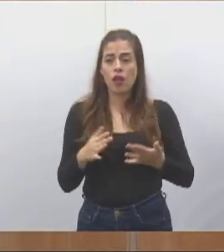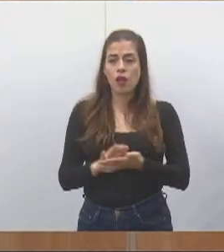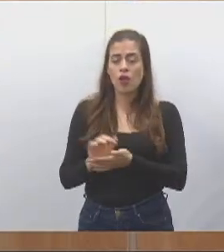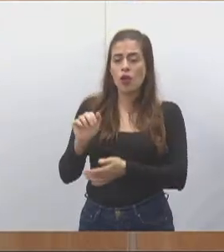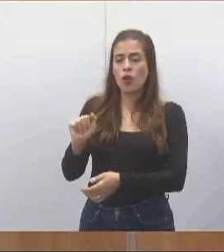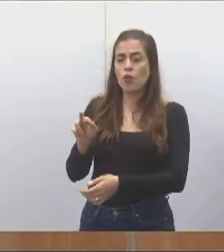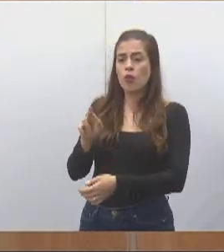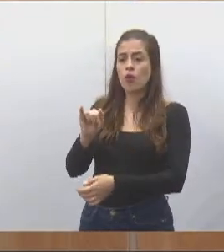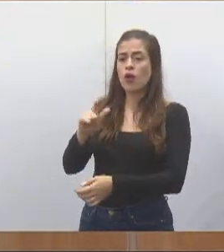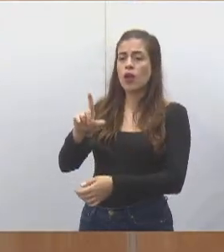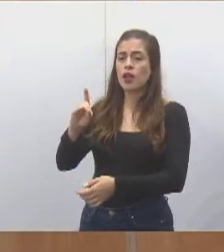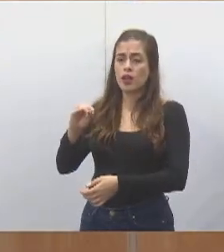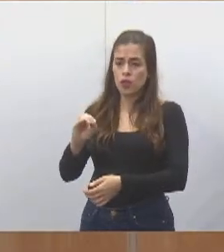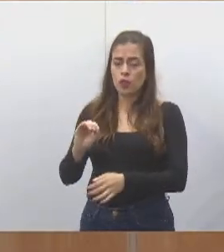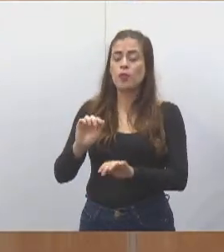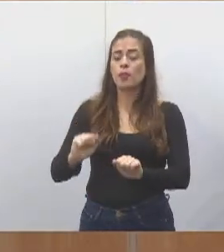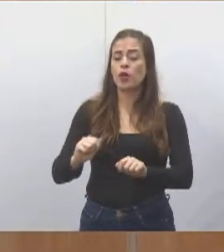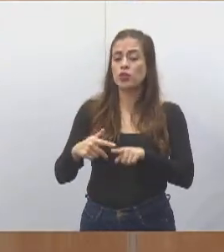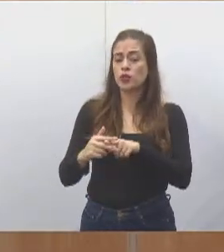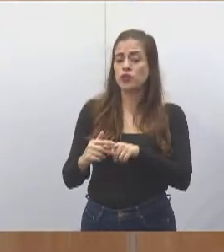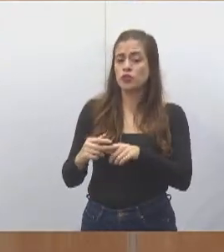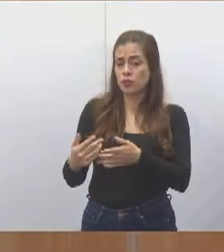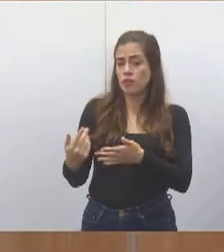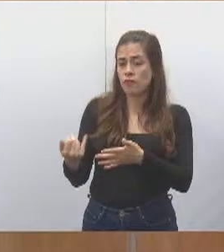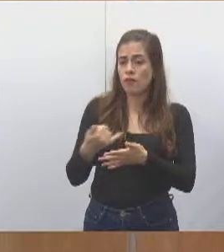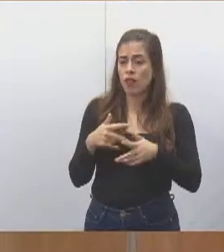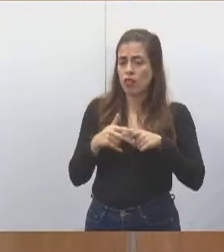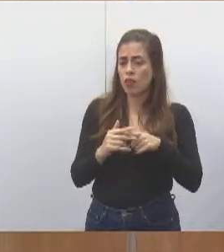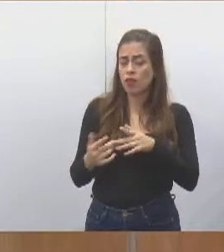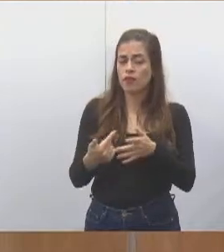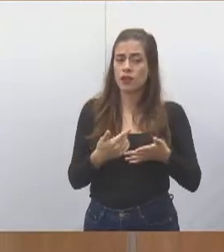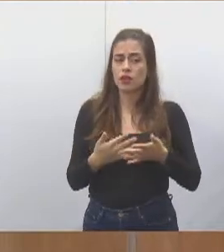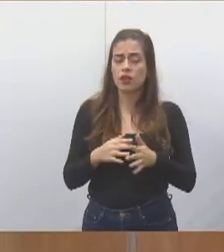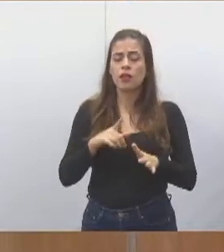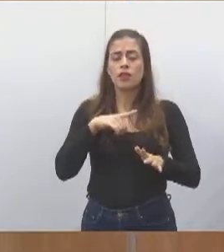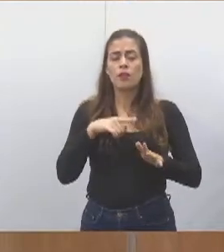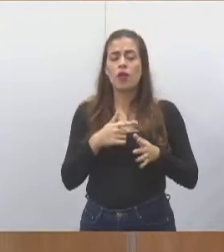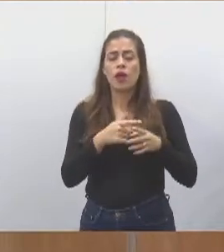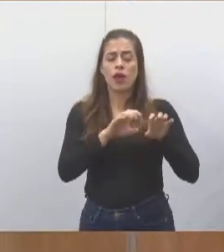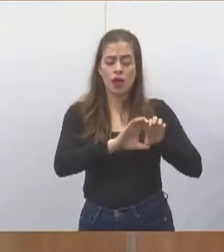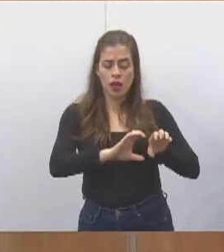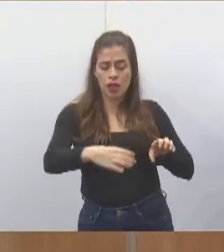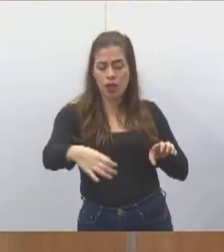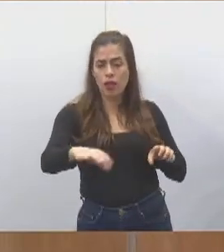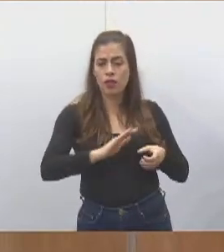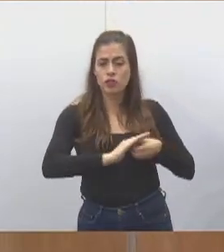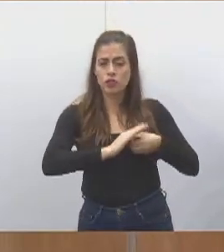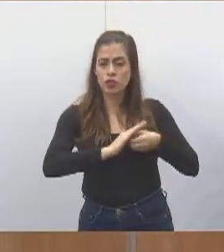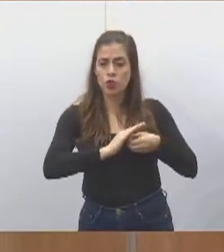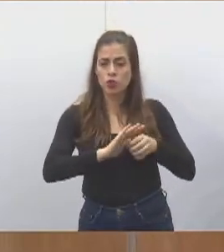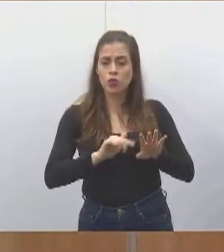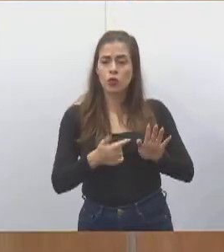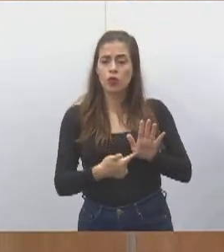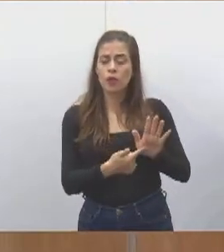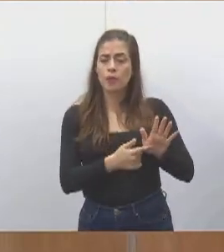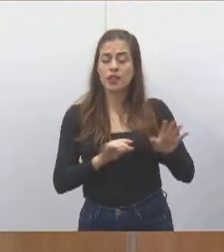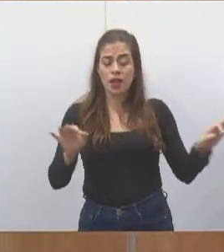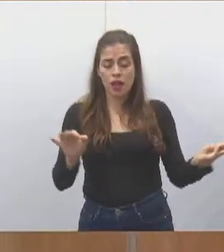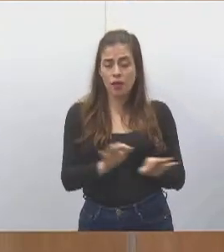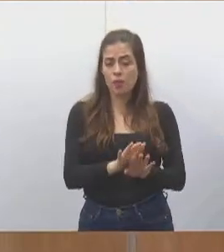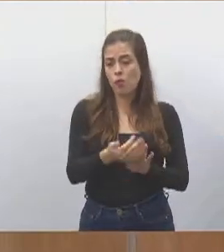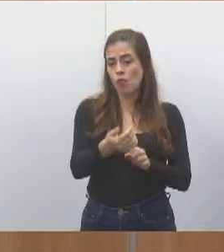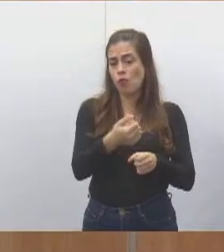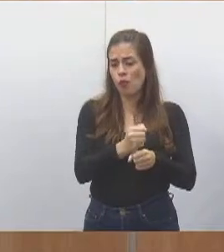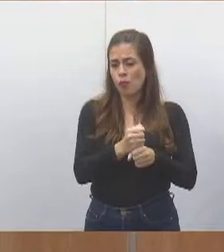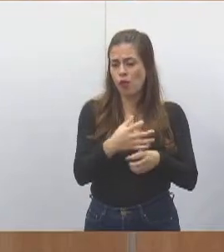pode me corrigir aqui, que está previsto no orçamento a rede de esgoto, a fase 2 da rede de esgoto, mas para a concretização dessas demais